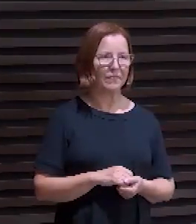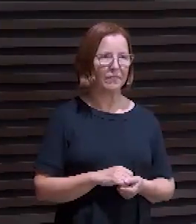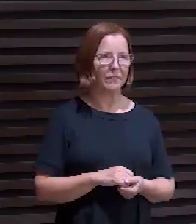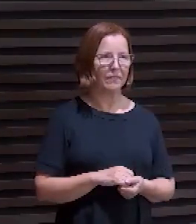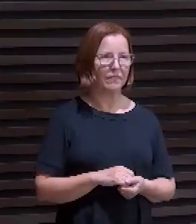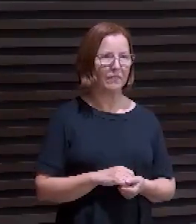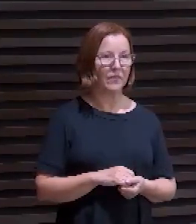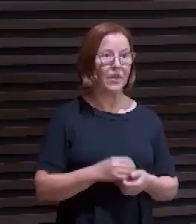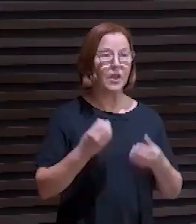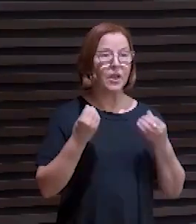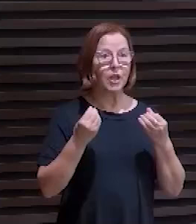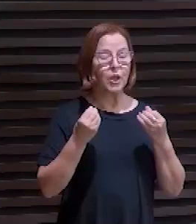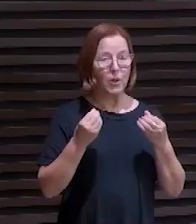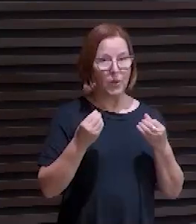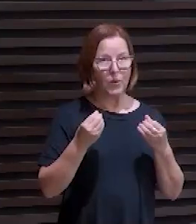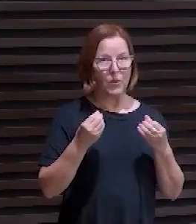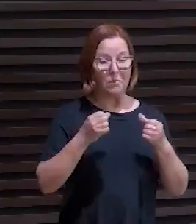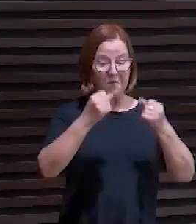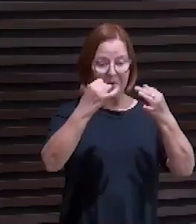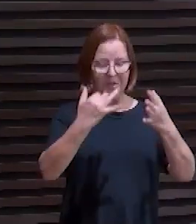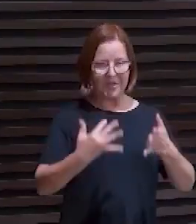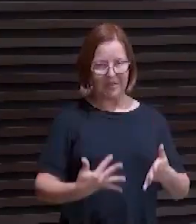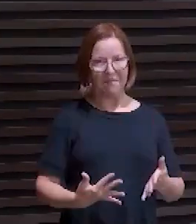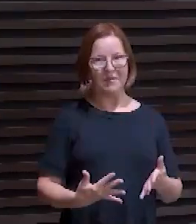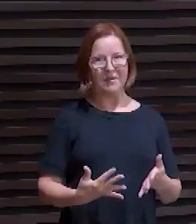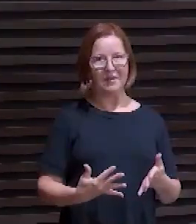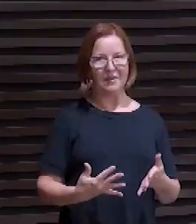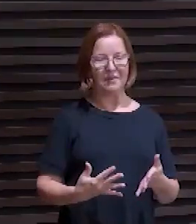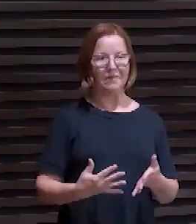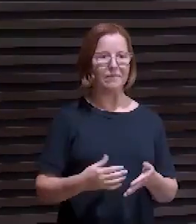Como nós vamos resolver essa questão?